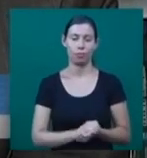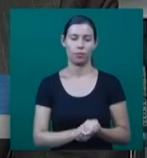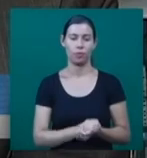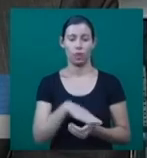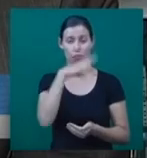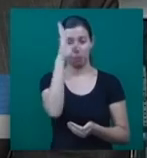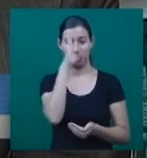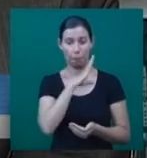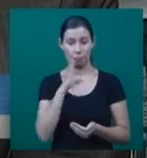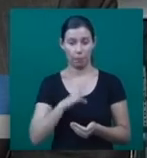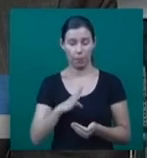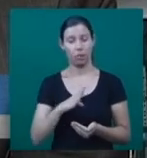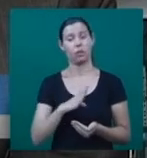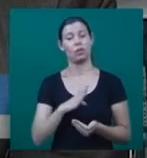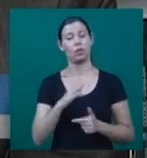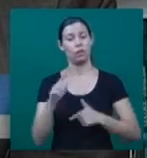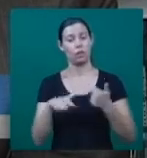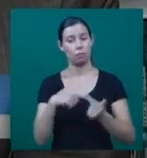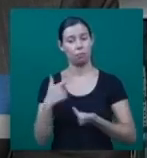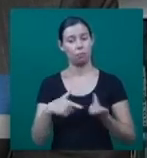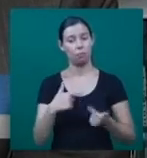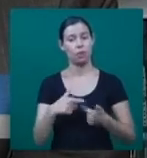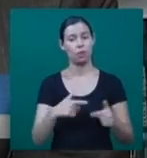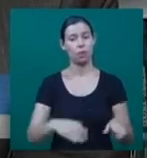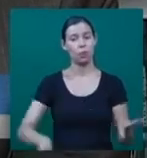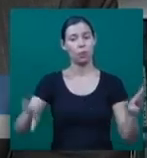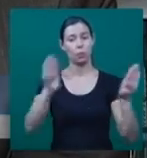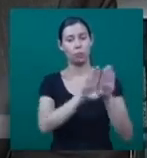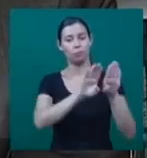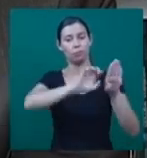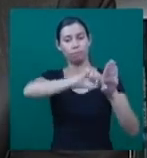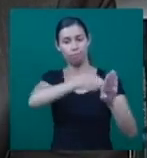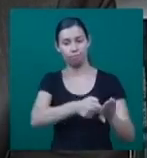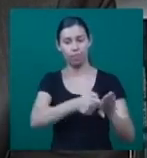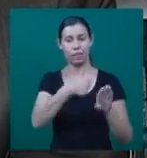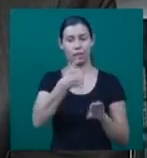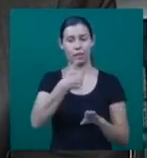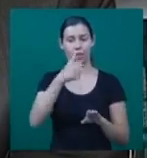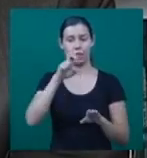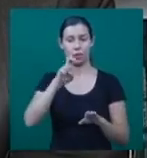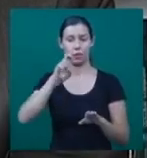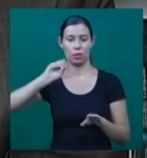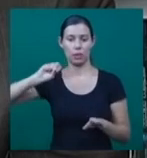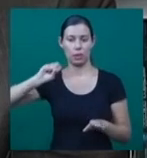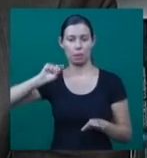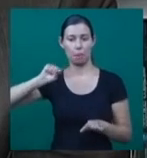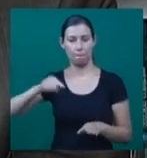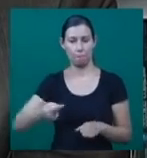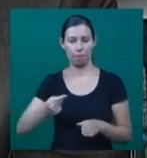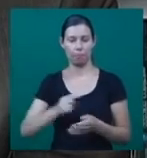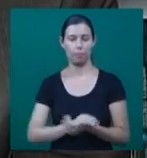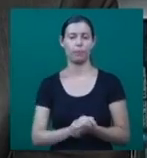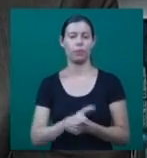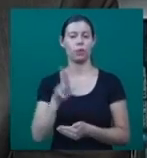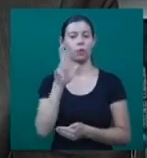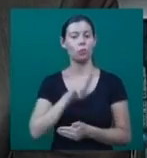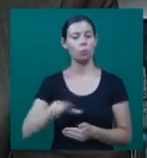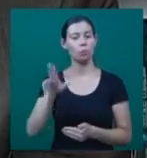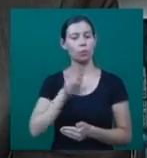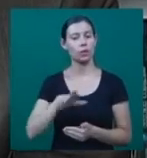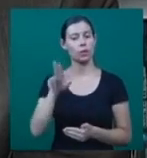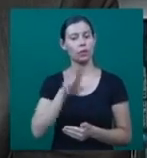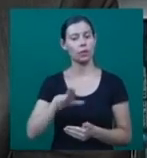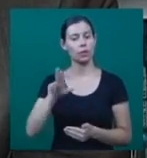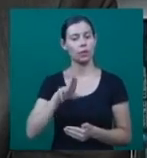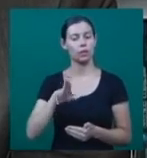Brasil fecha em média 150 mil postos de trabalho por mês. Uberlândia,